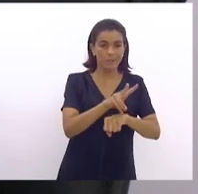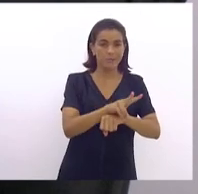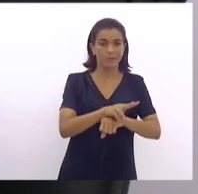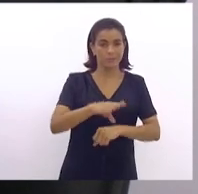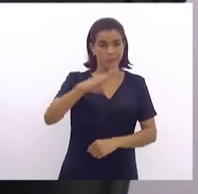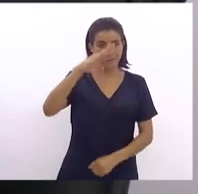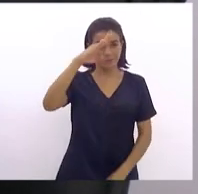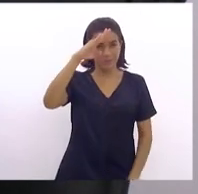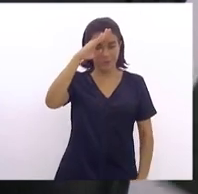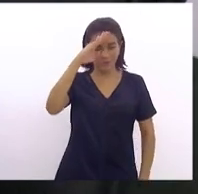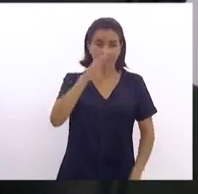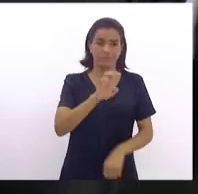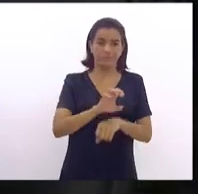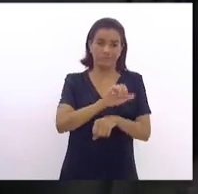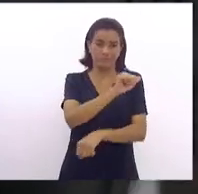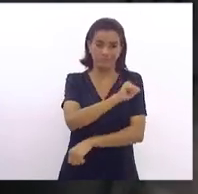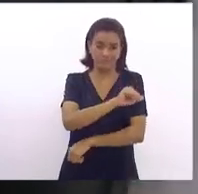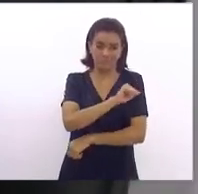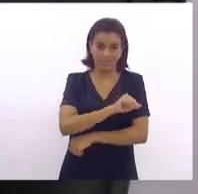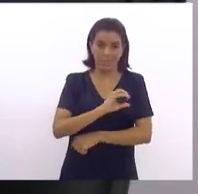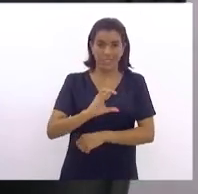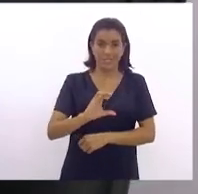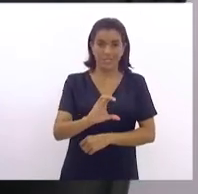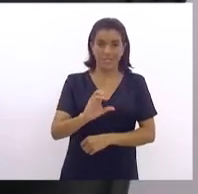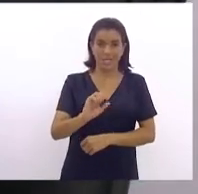Militares do Estado do Rio de Janeiro,